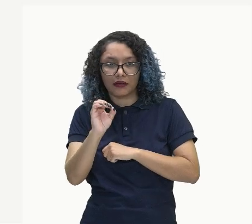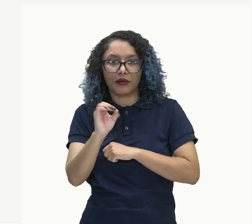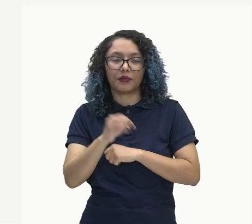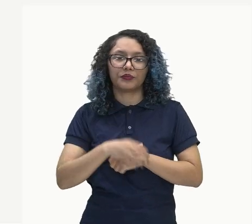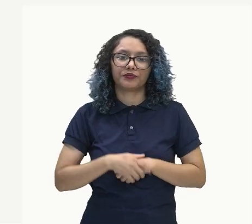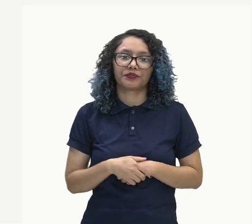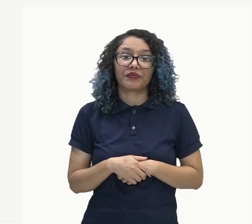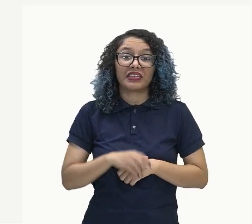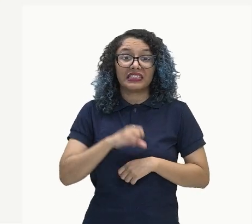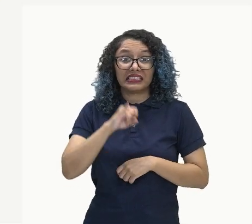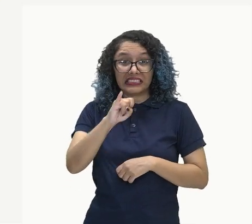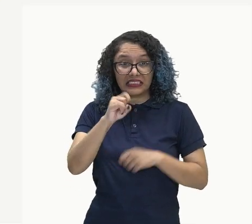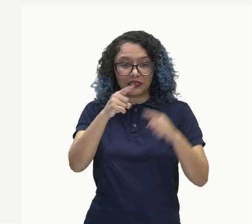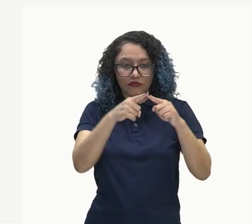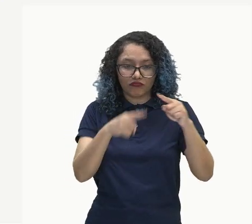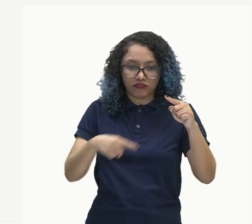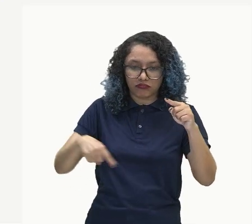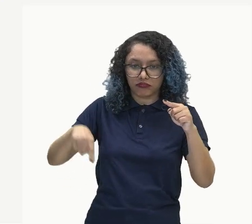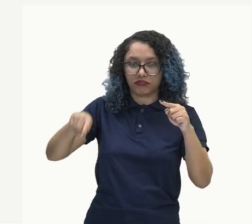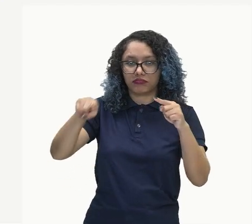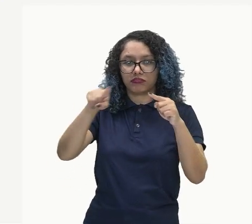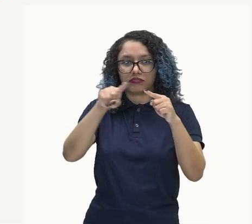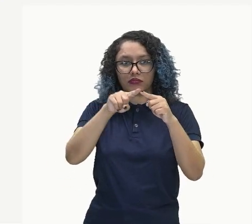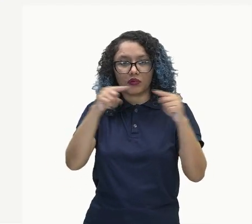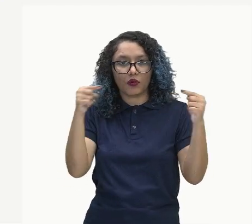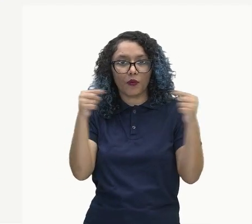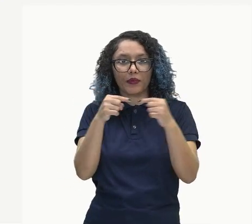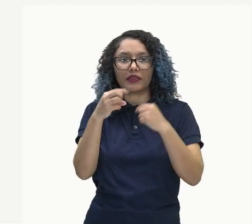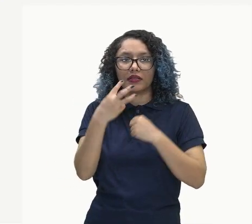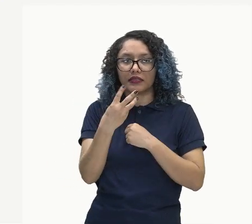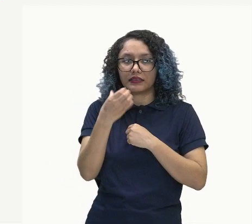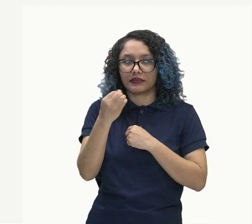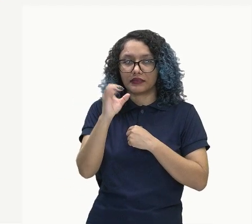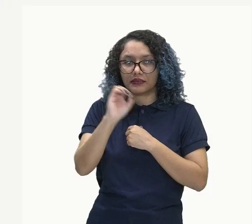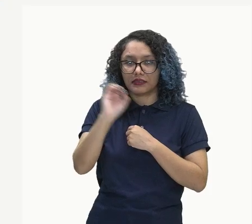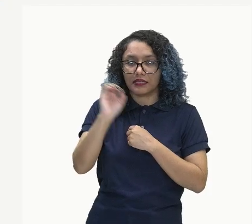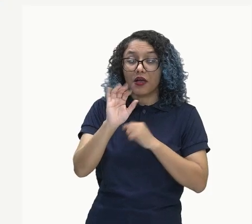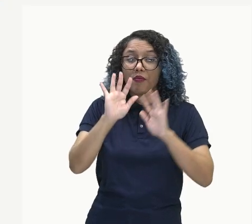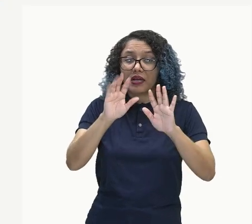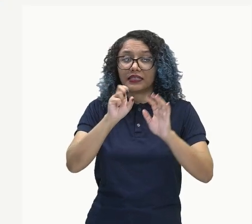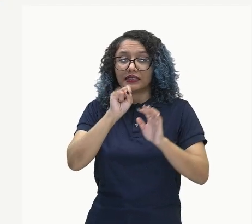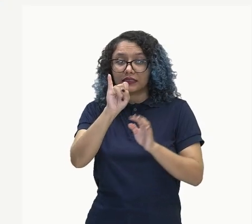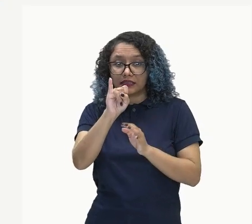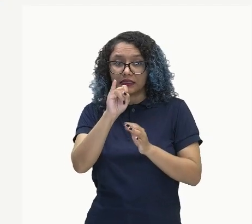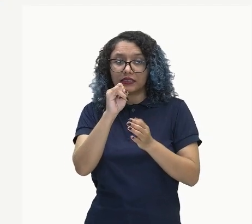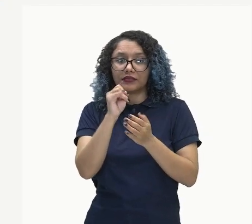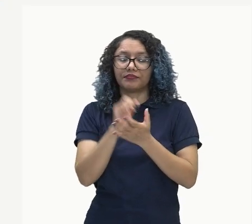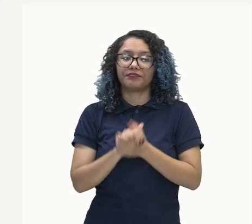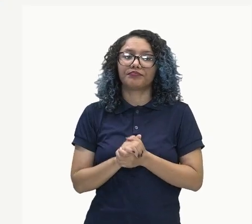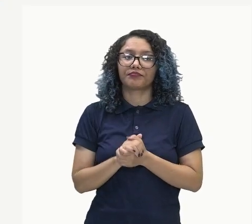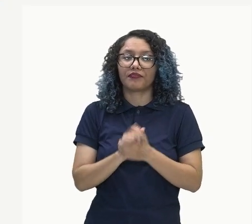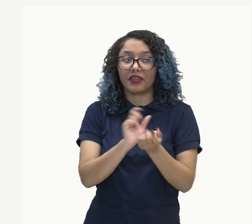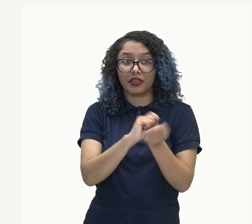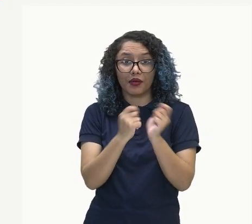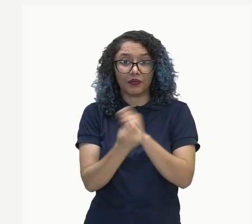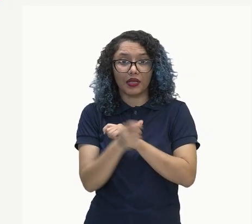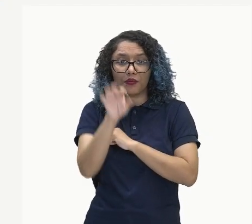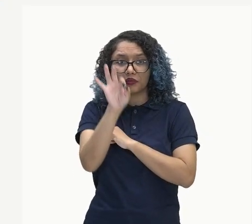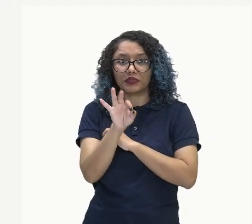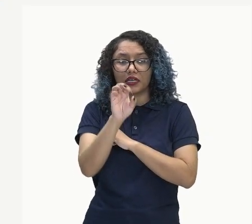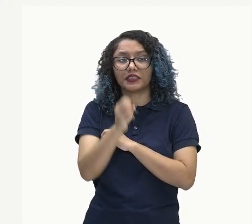uma volta completa, 360 graus. Quando eu passo isso para porcentagem, isso representa o quê?